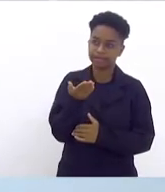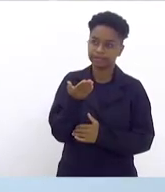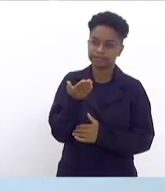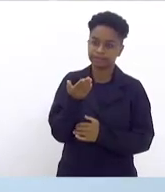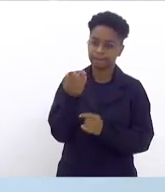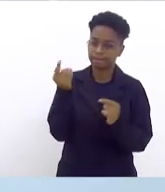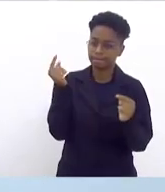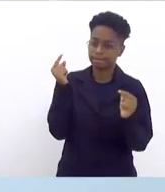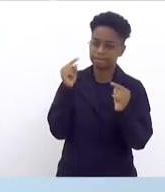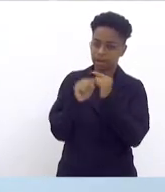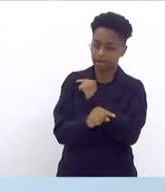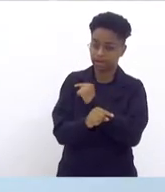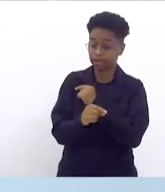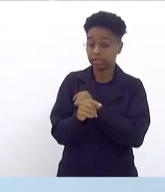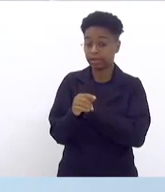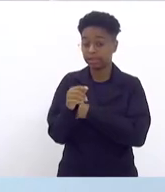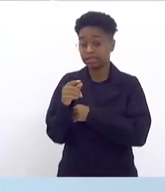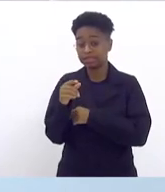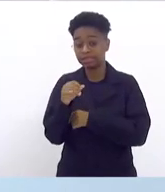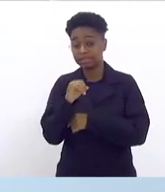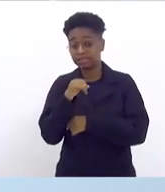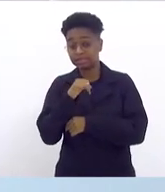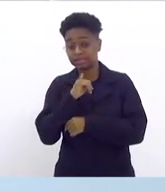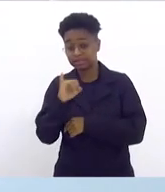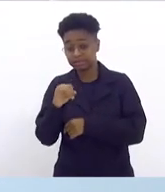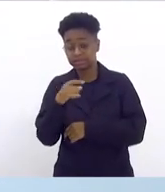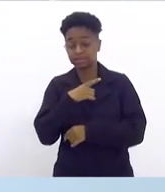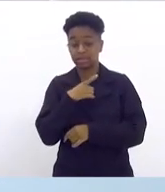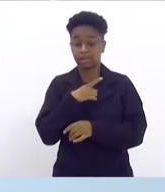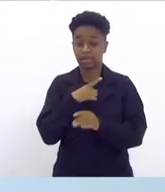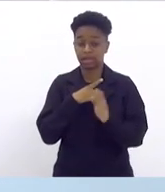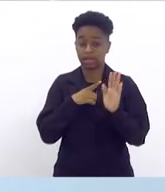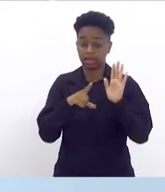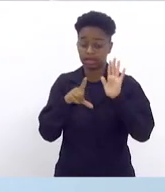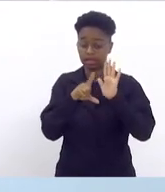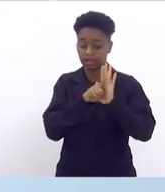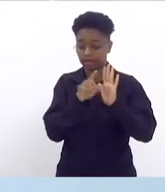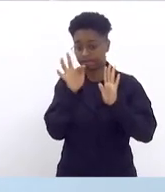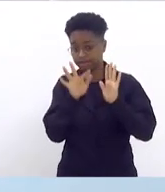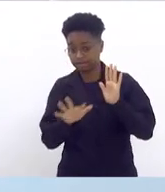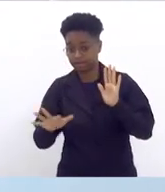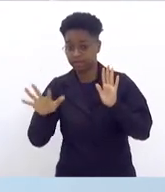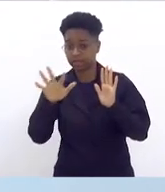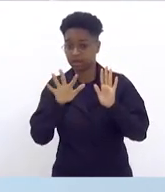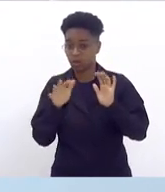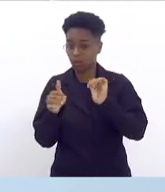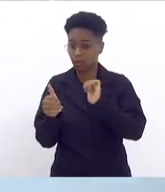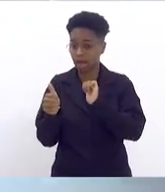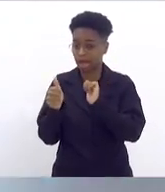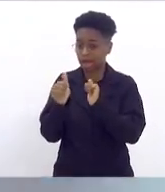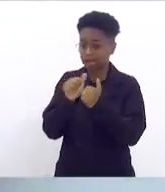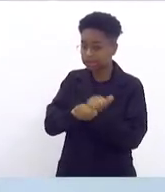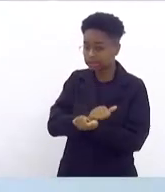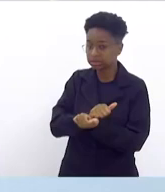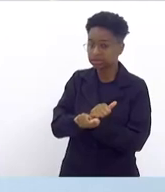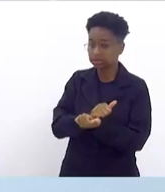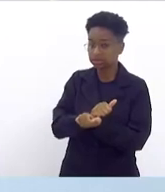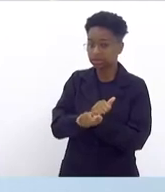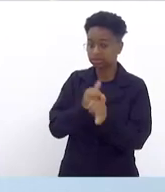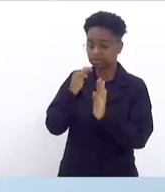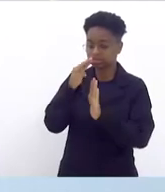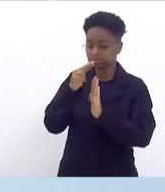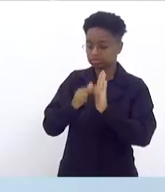contrariar, como estivesse regulamentando a lei federal, adaptando a